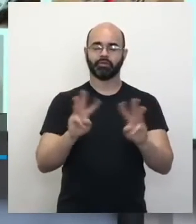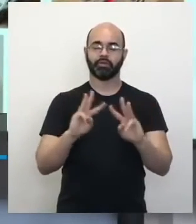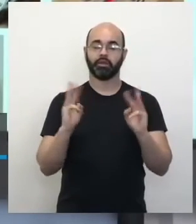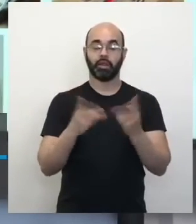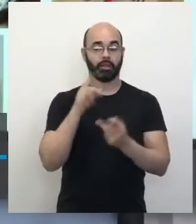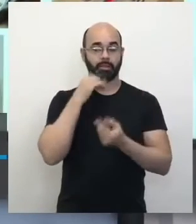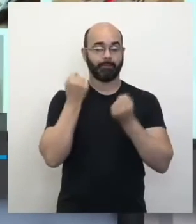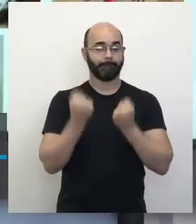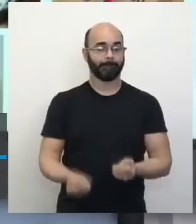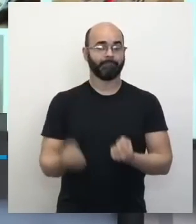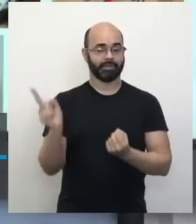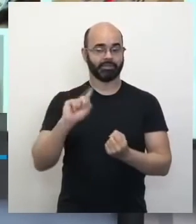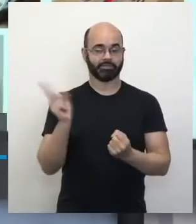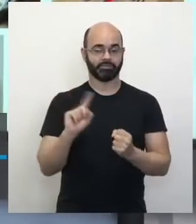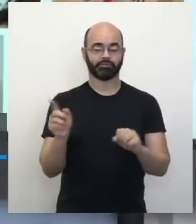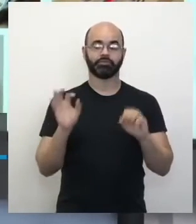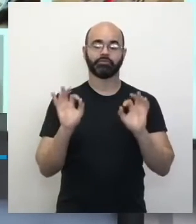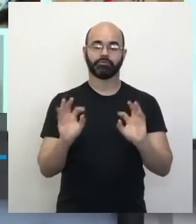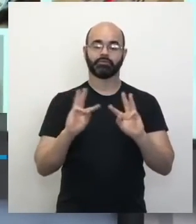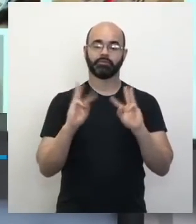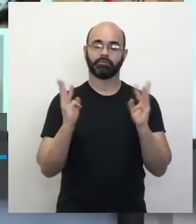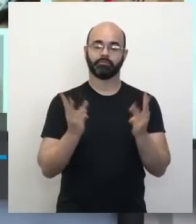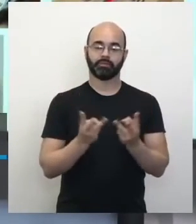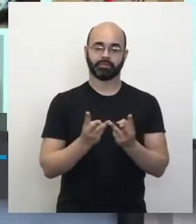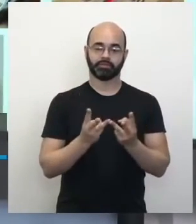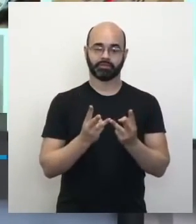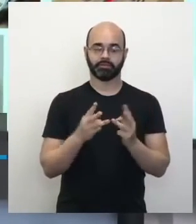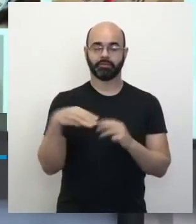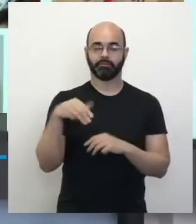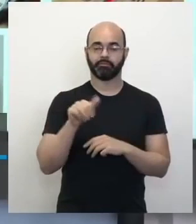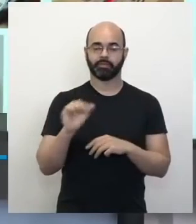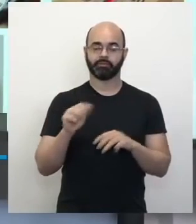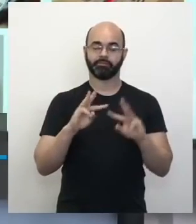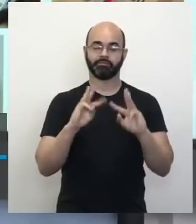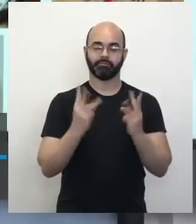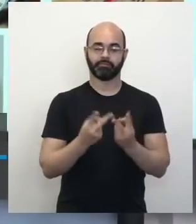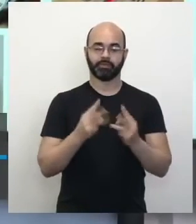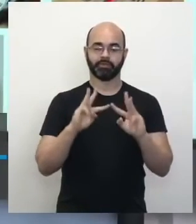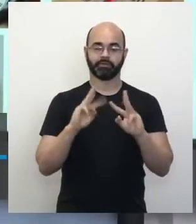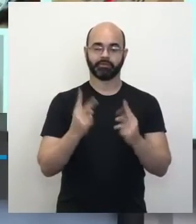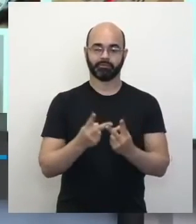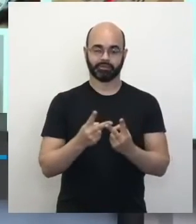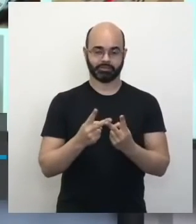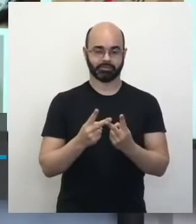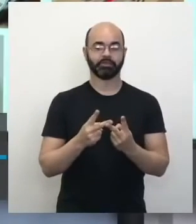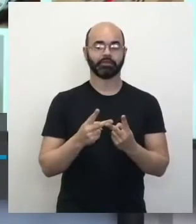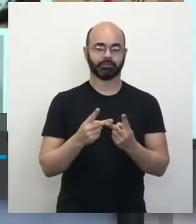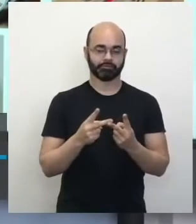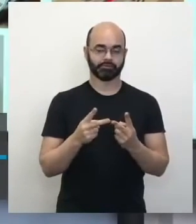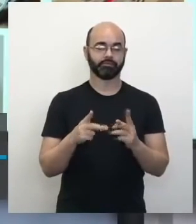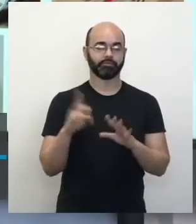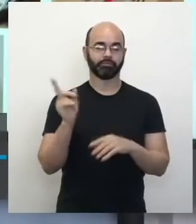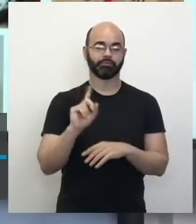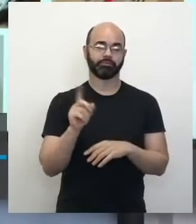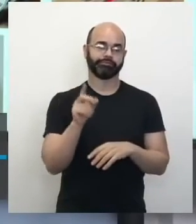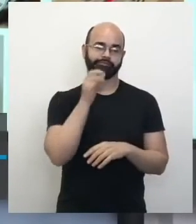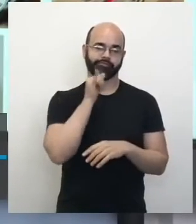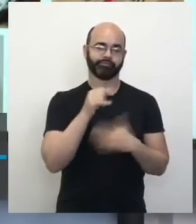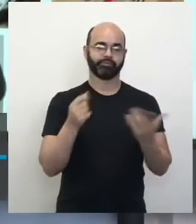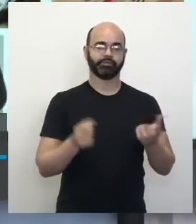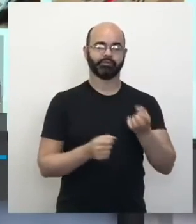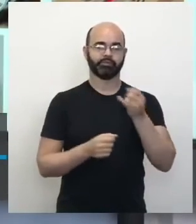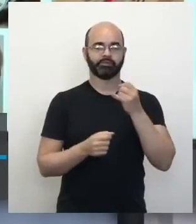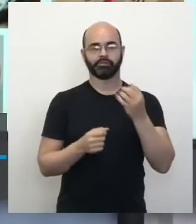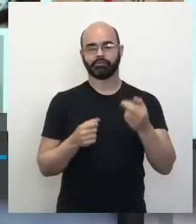tá? É a massa mesmo, tá? Porque o peso, na verdade, é força, não é unidade de medida, por exemplo, no caso das